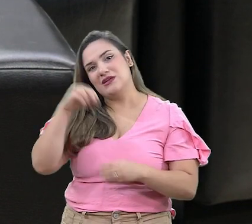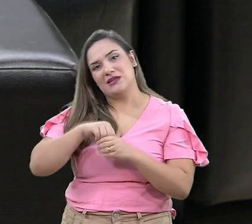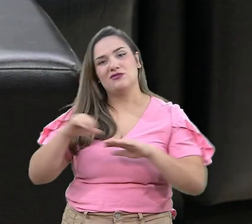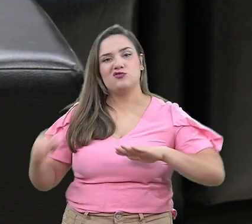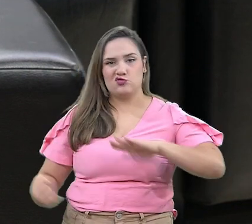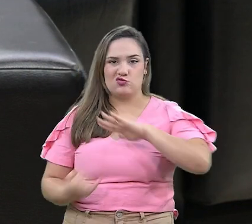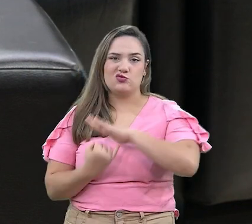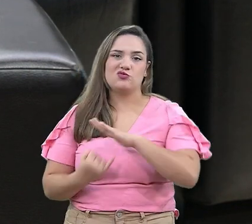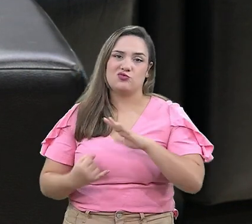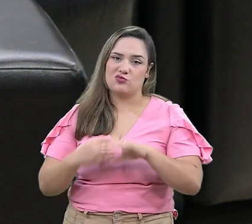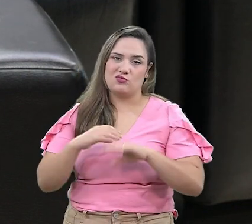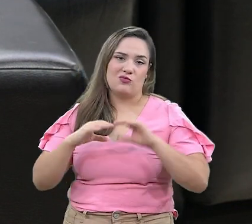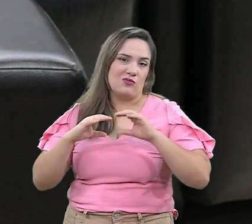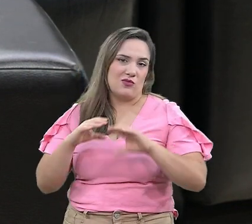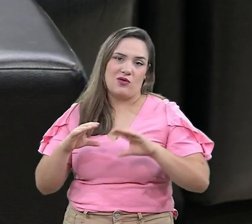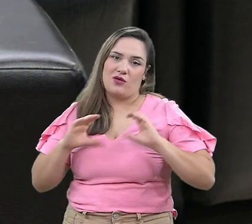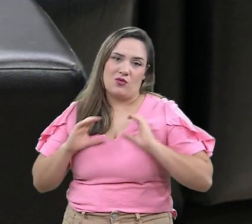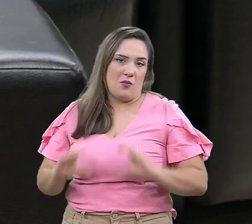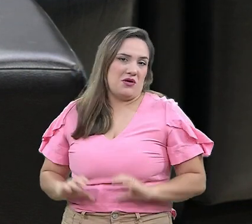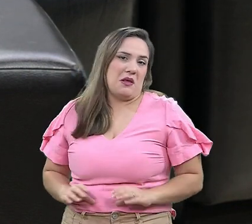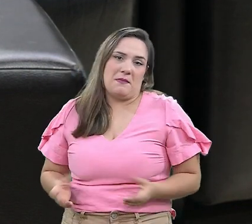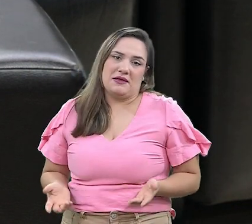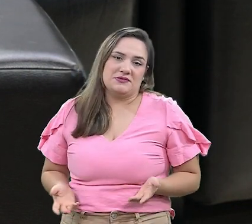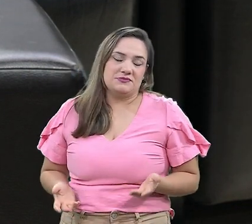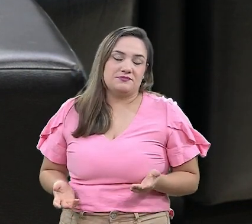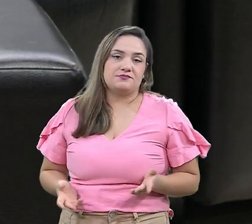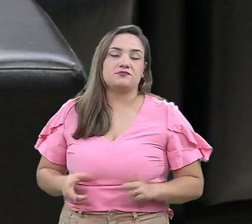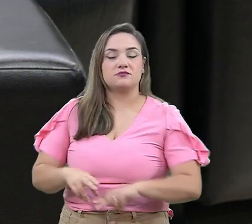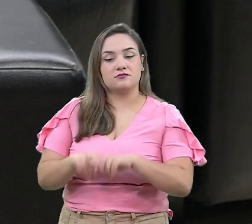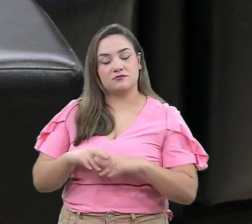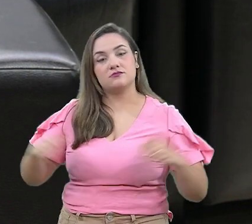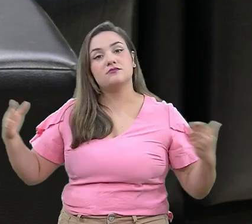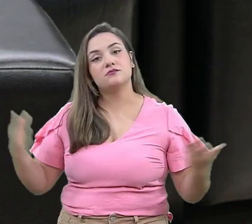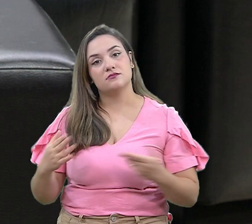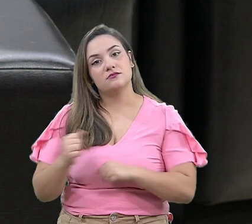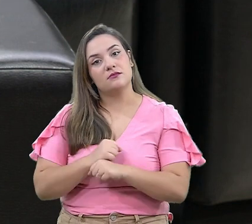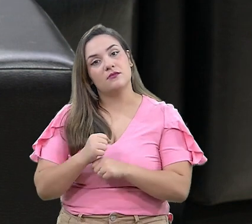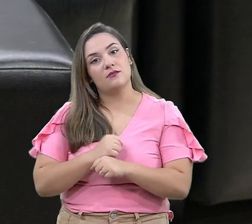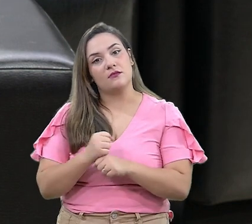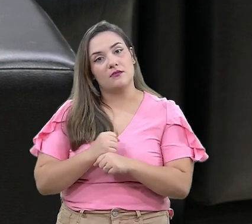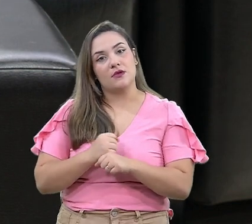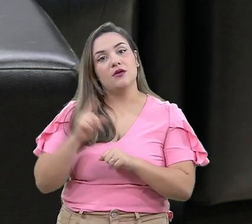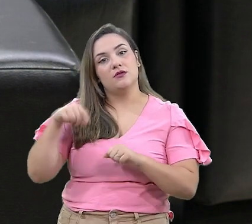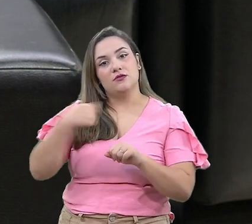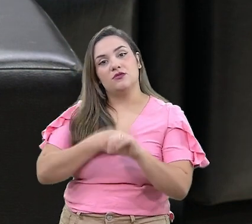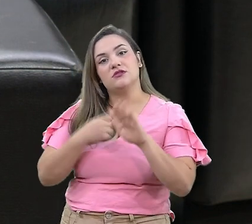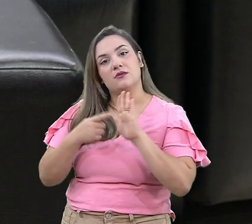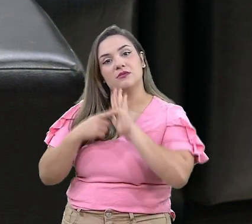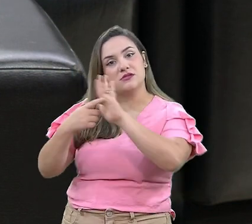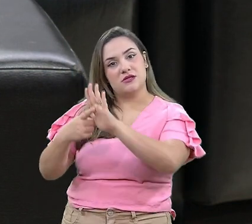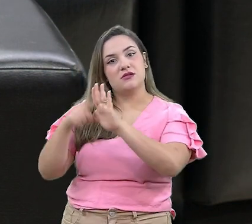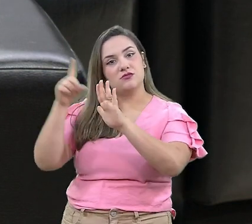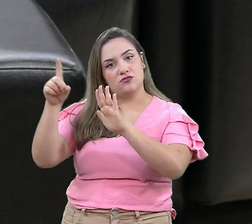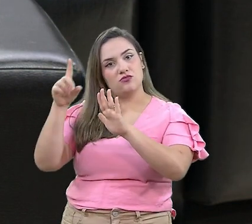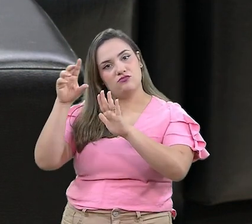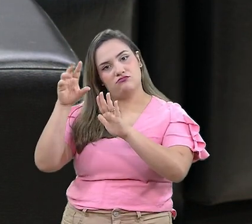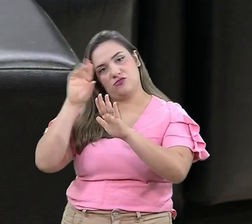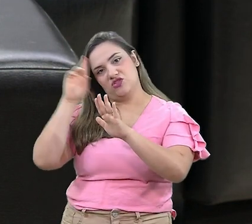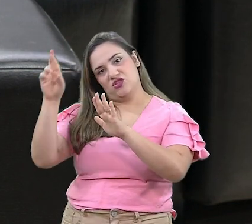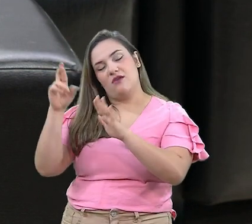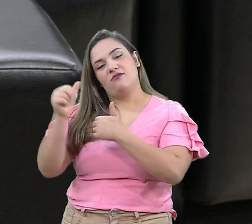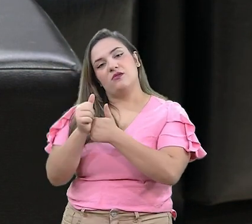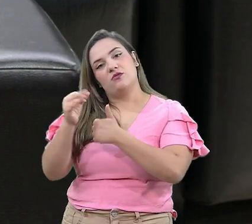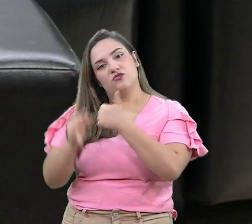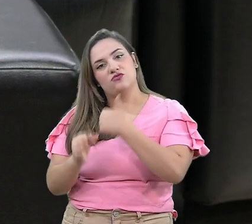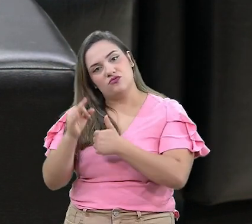cultura dentro das organizações. Então, esse ano, nós apresentamos para a administração do tribunal um plano